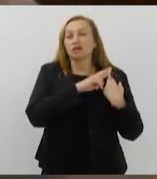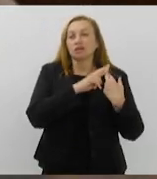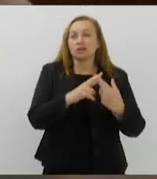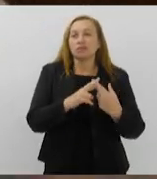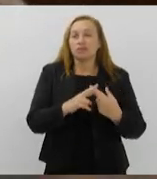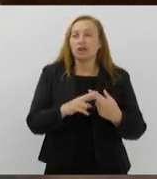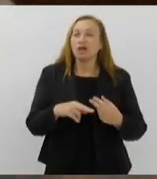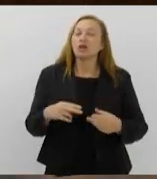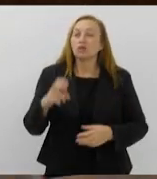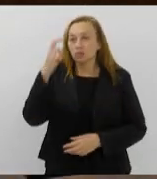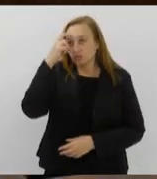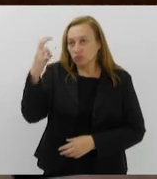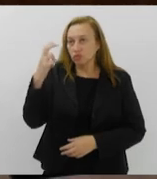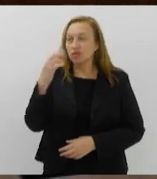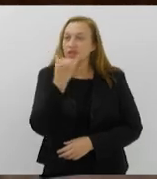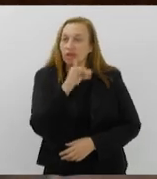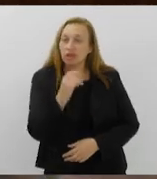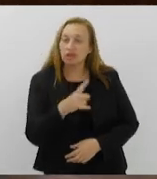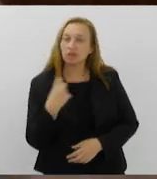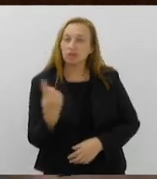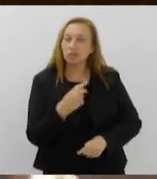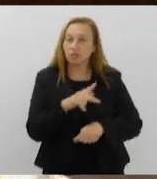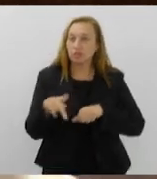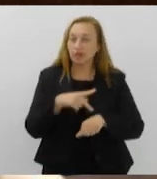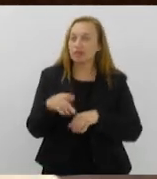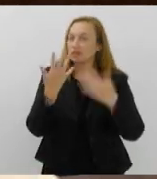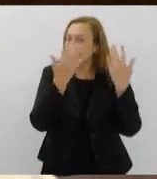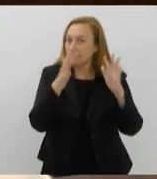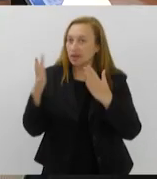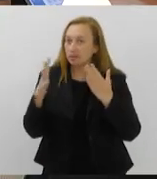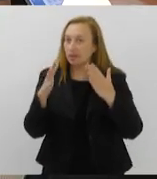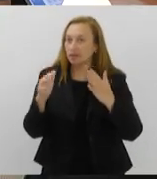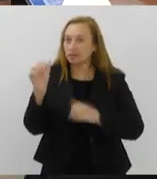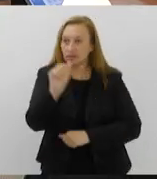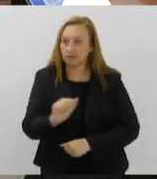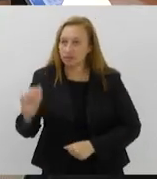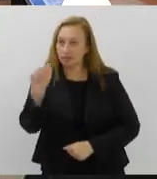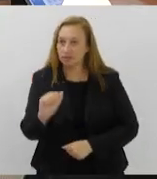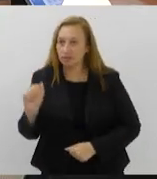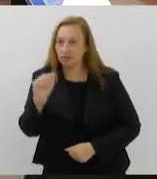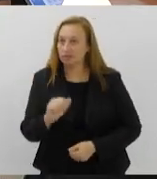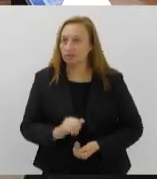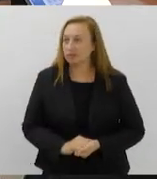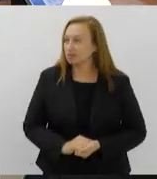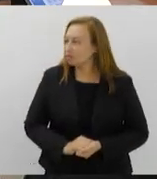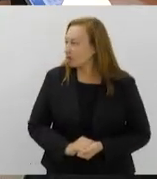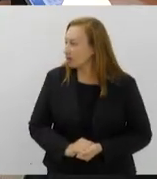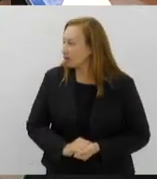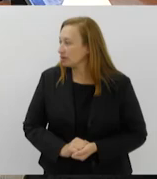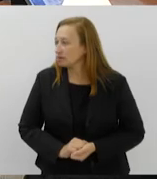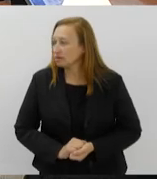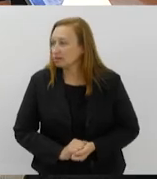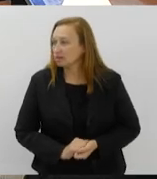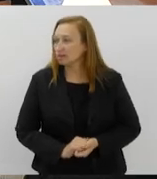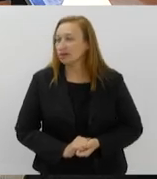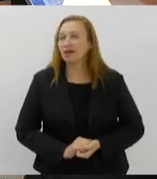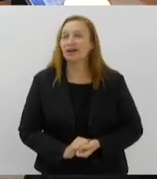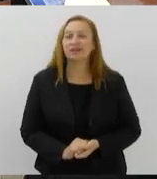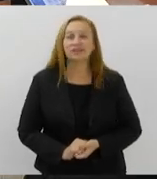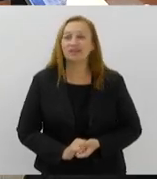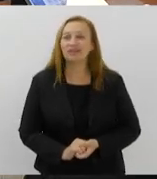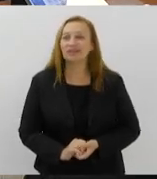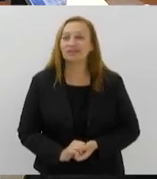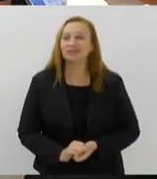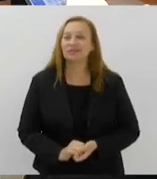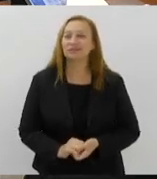italiana na nossa região. Parabéns para a direção da associação e peço o apoio de todos os senhores, as senhoras deputadas e os senhores deputados para aprovação